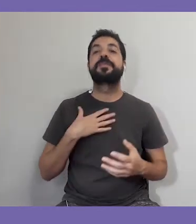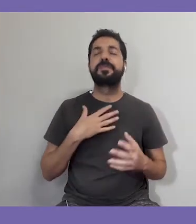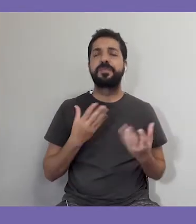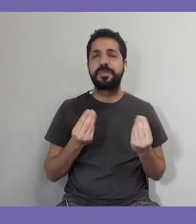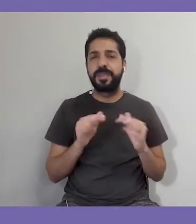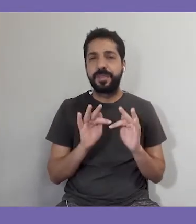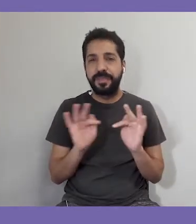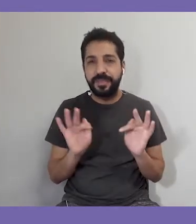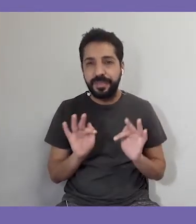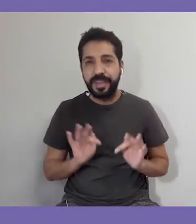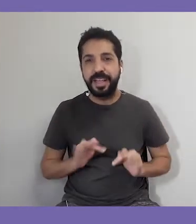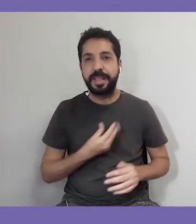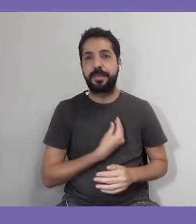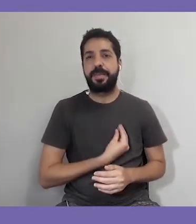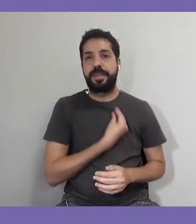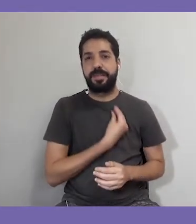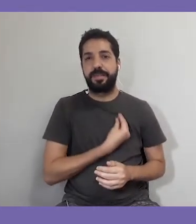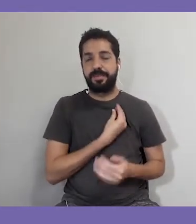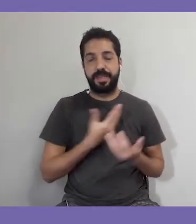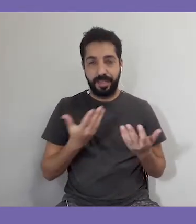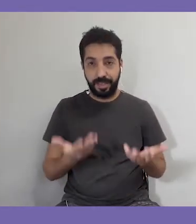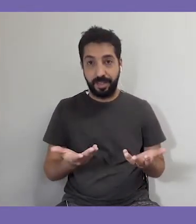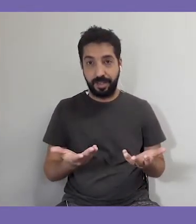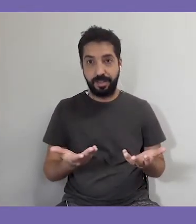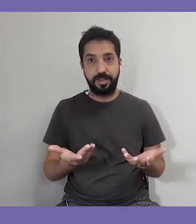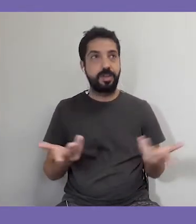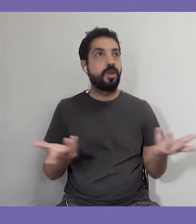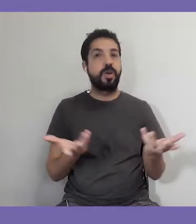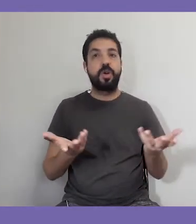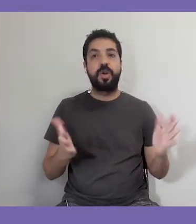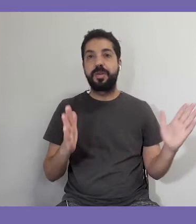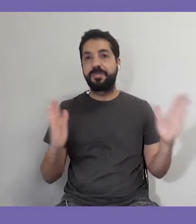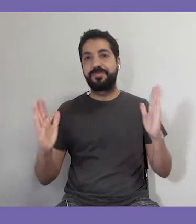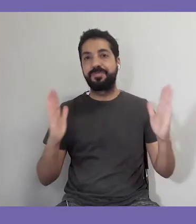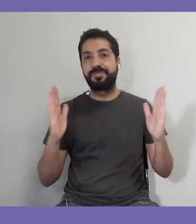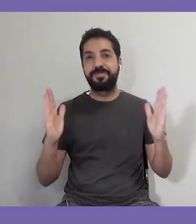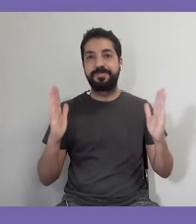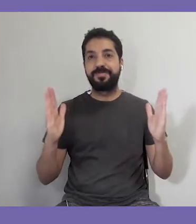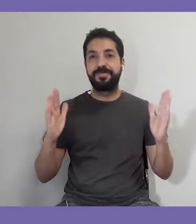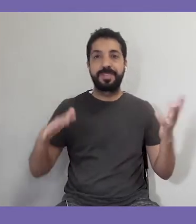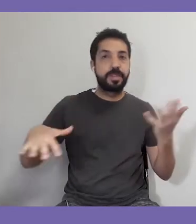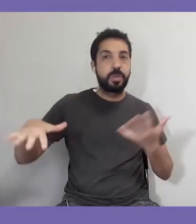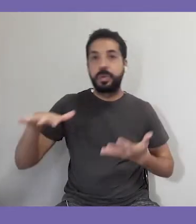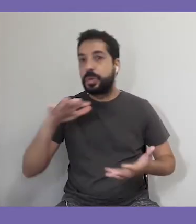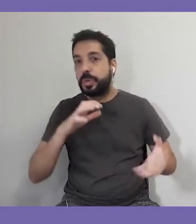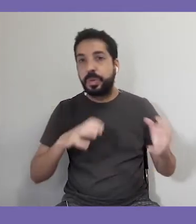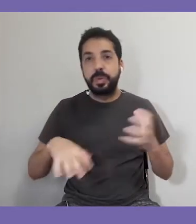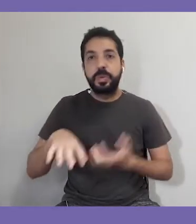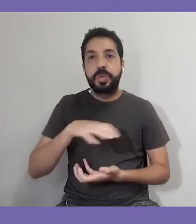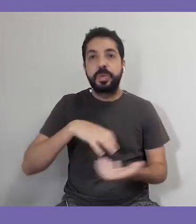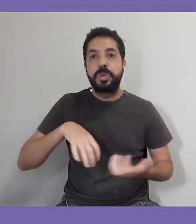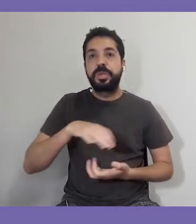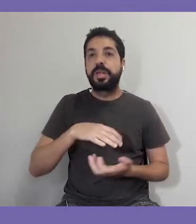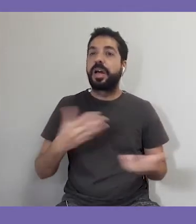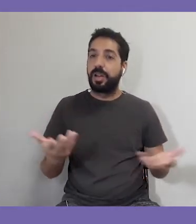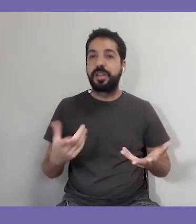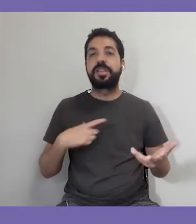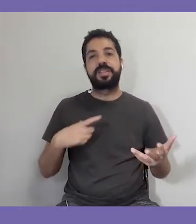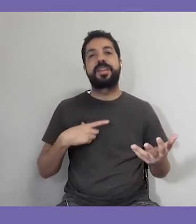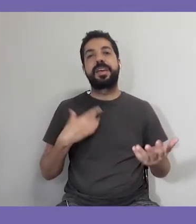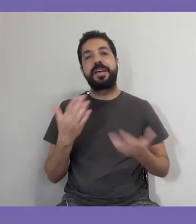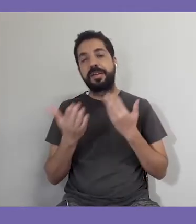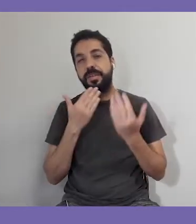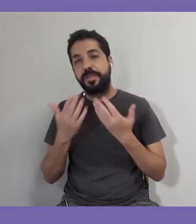Toda a equipe fica muito feliz em participar, né? Nesse momento caótico que a gente está passando. Poder entreter um pouquinho, né?